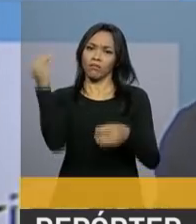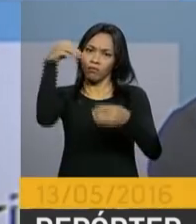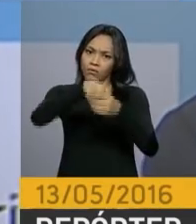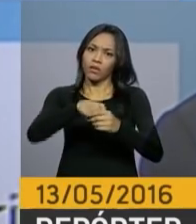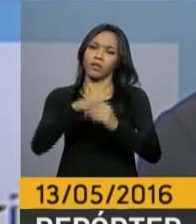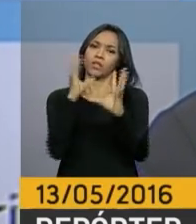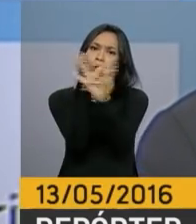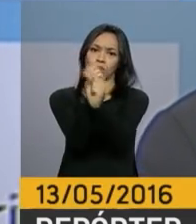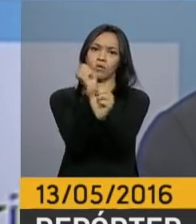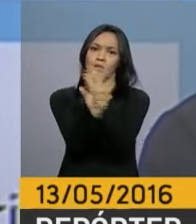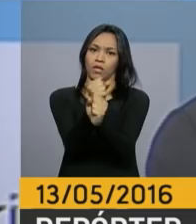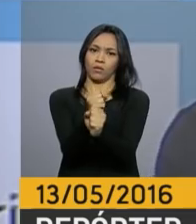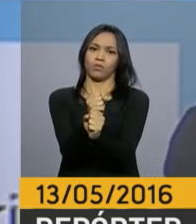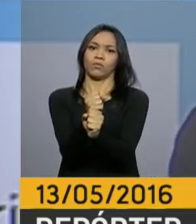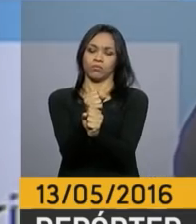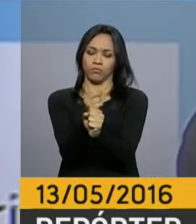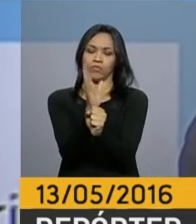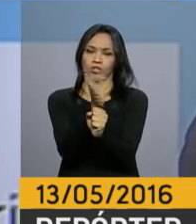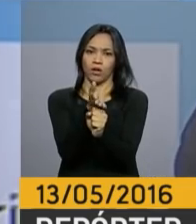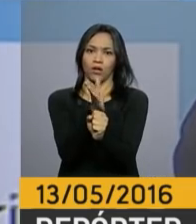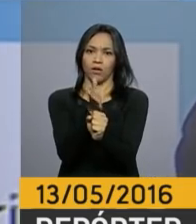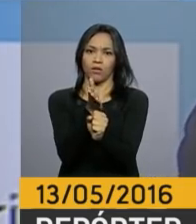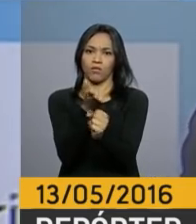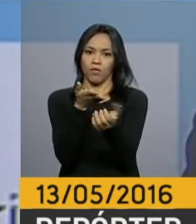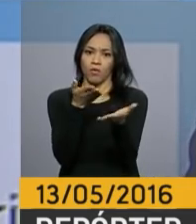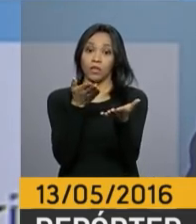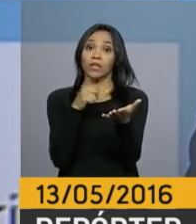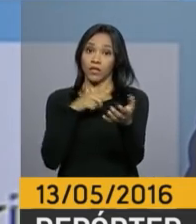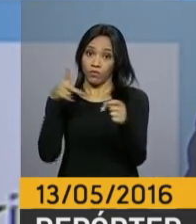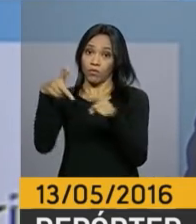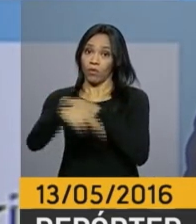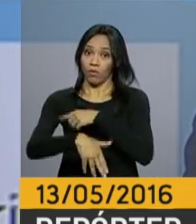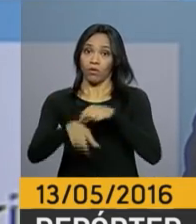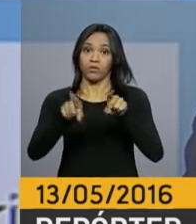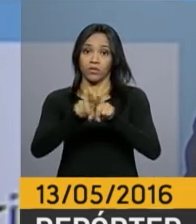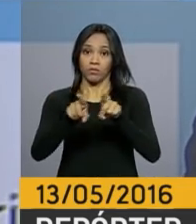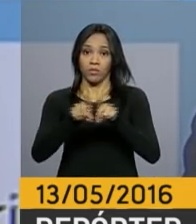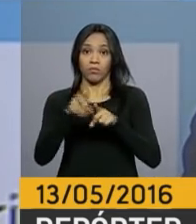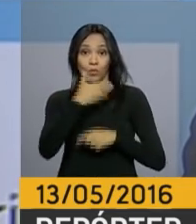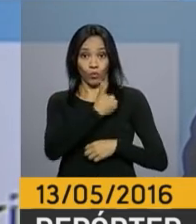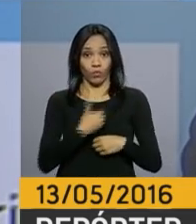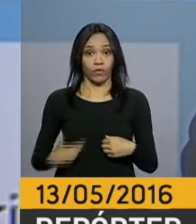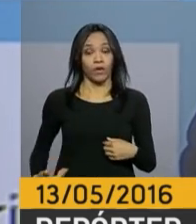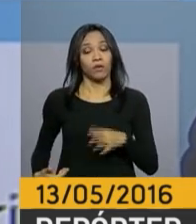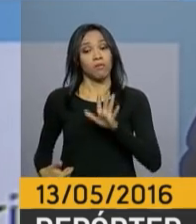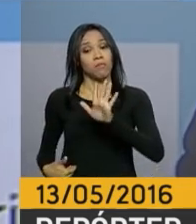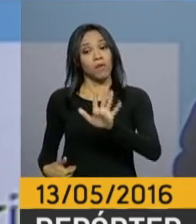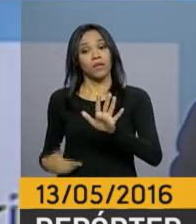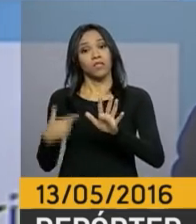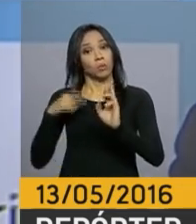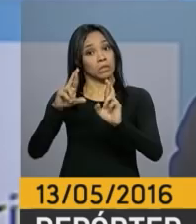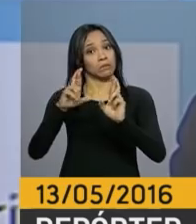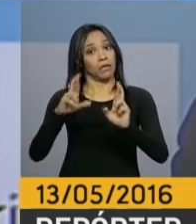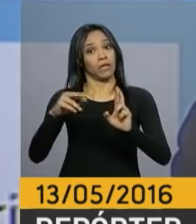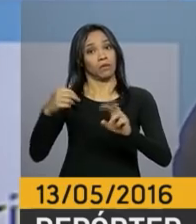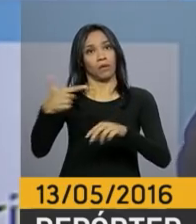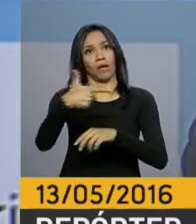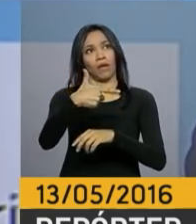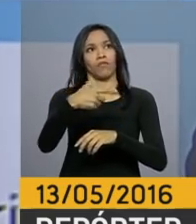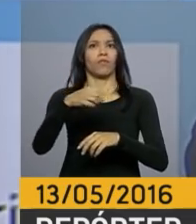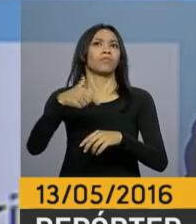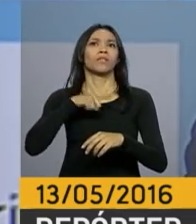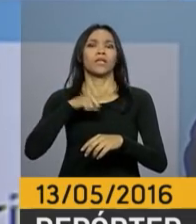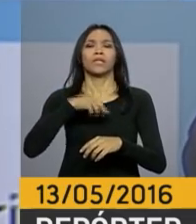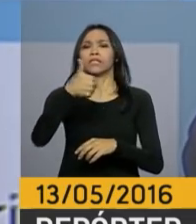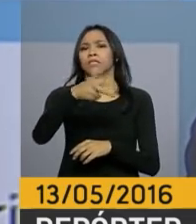118 bilhões aprovado no orçamento teve um corte né pelo governo mas eu não espero que no ano que vem ah vamos ter 150